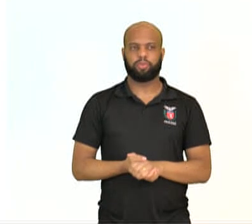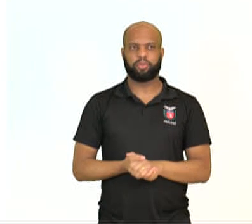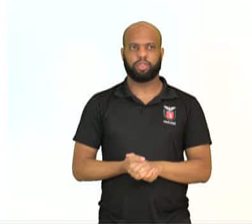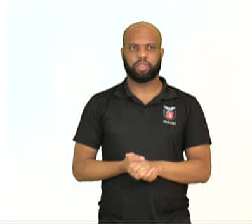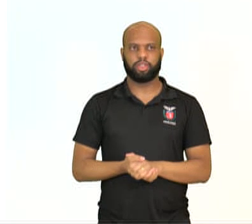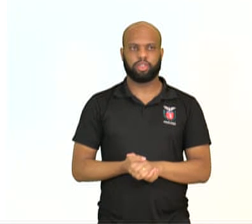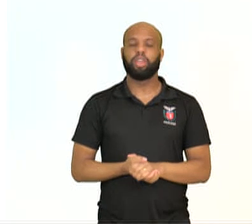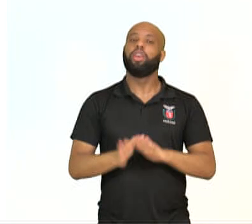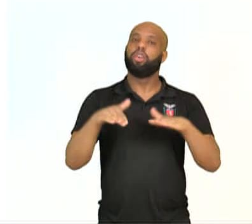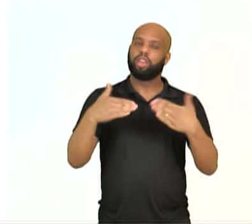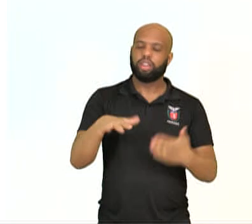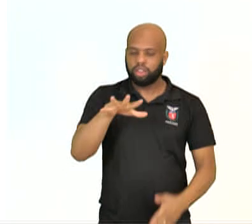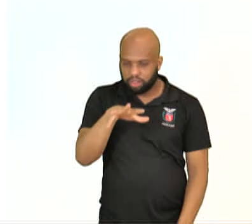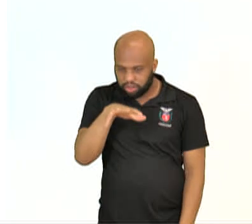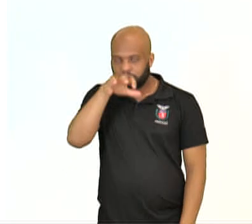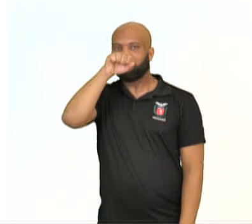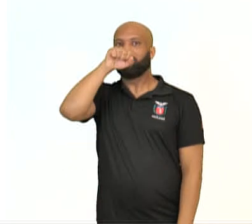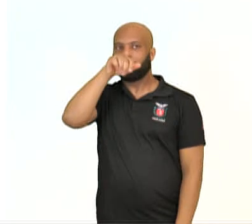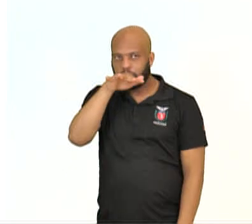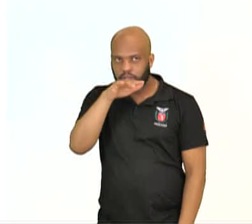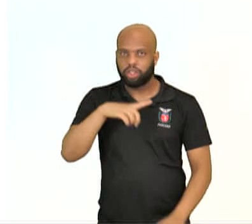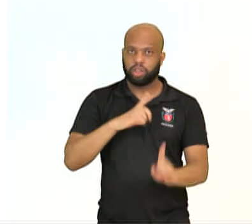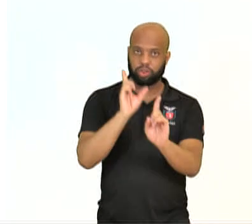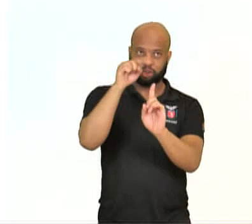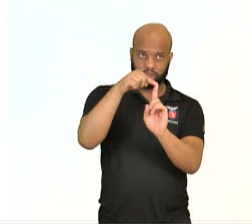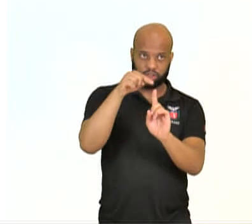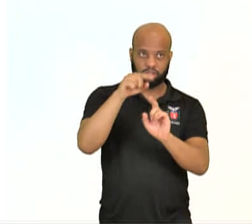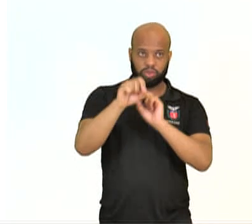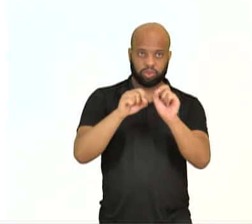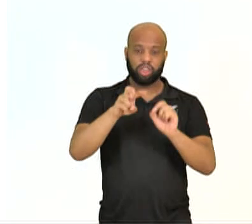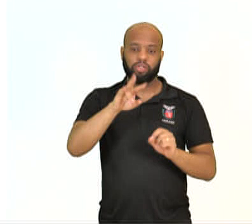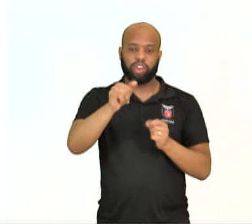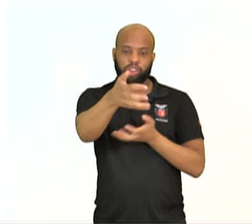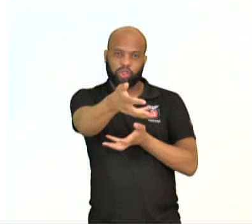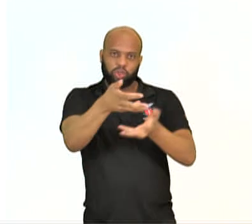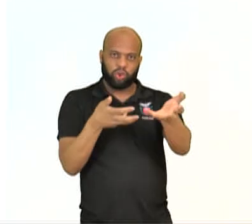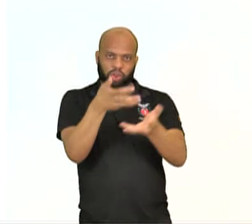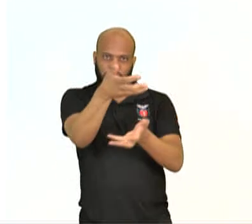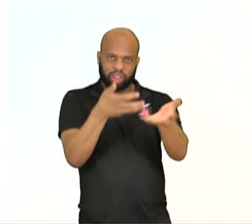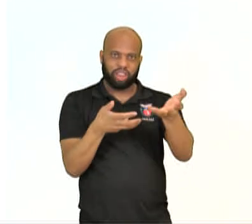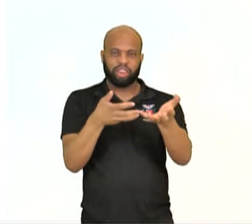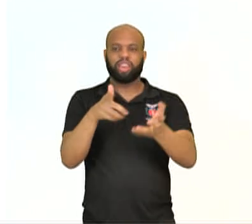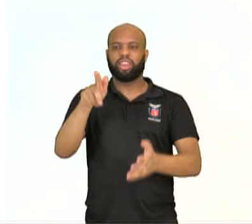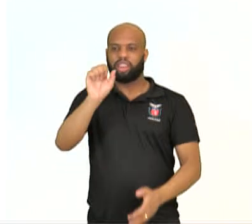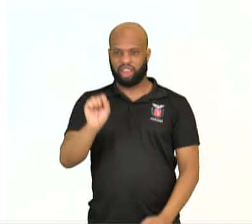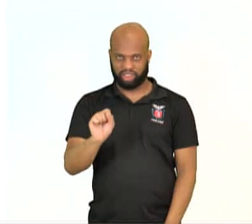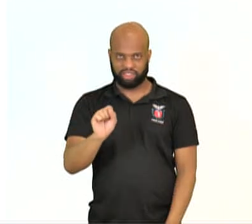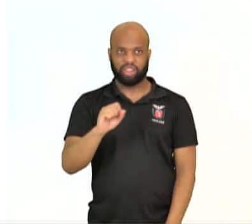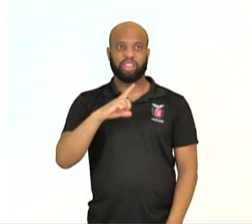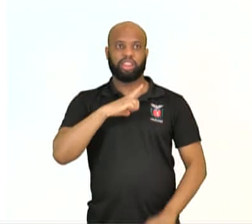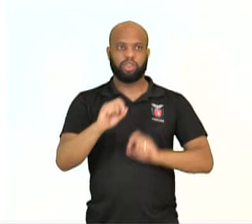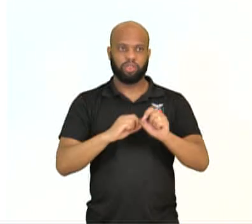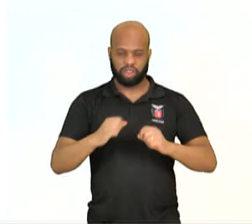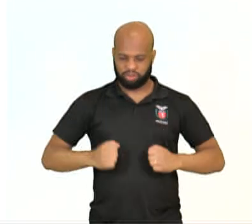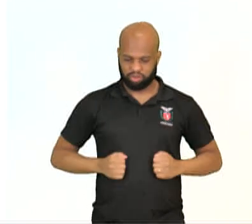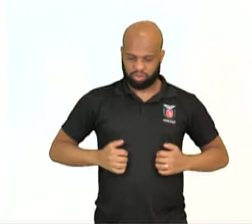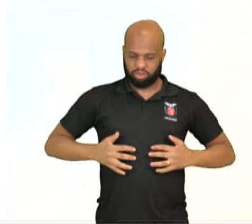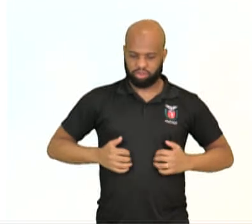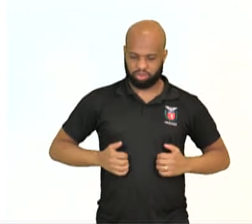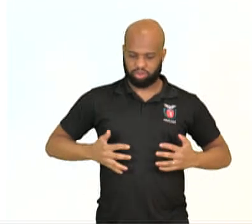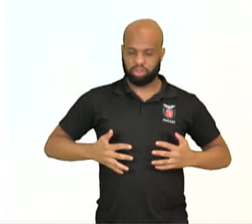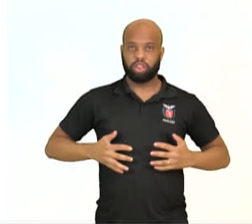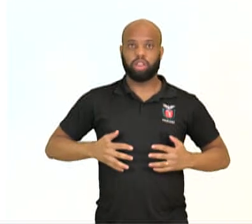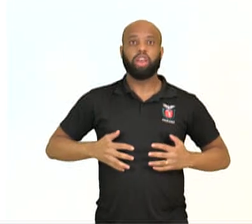A respiração, ela vai ter por finalidade a troca gasosa, tá? Então, do ar entre os pulmões e o mundo